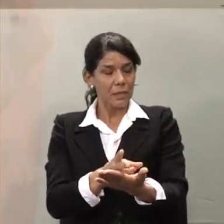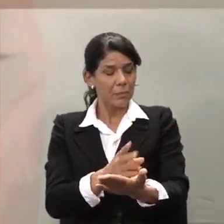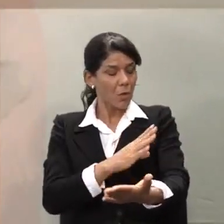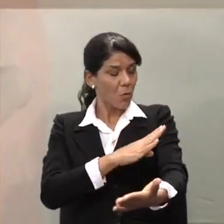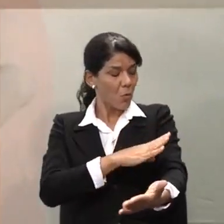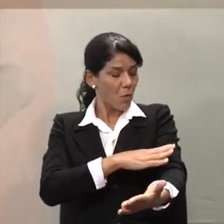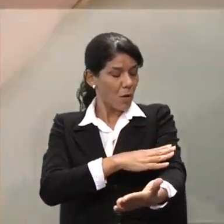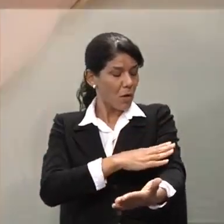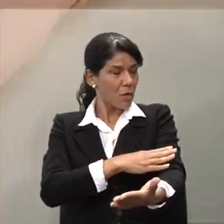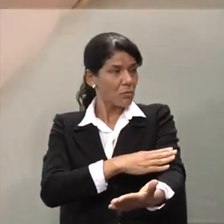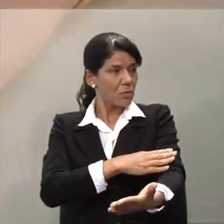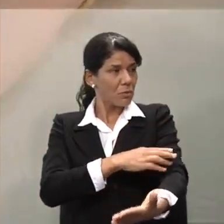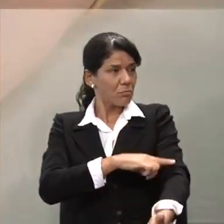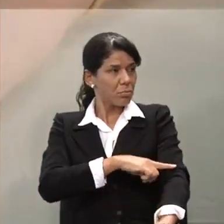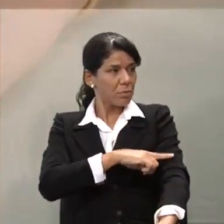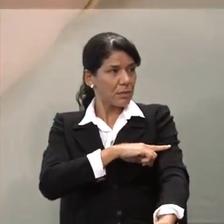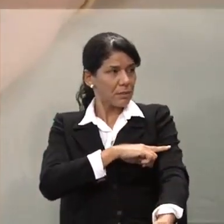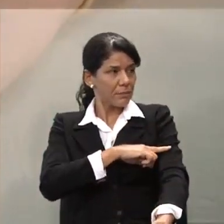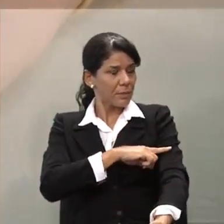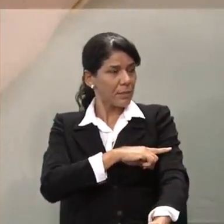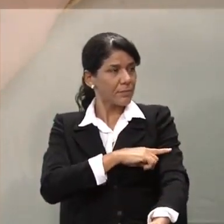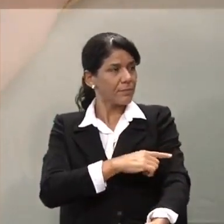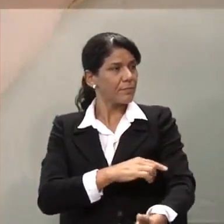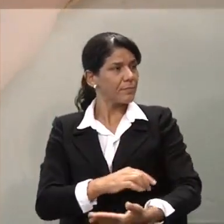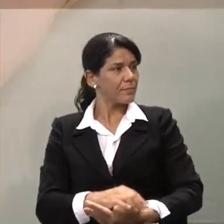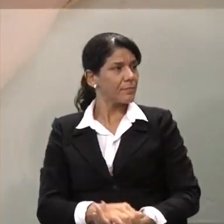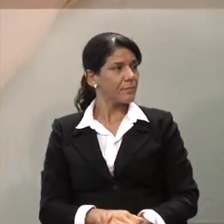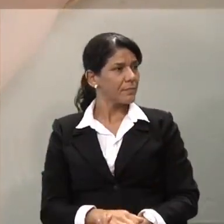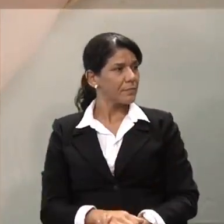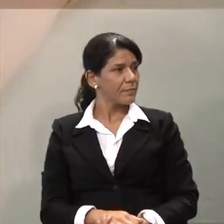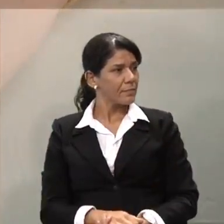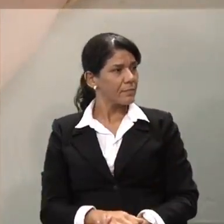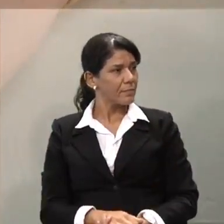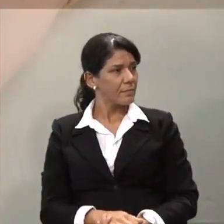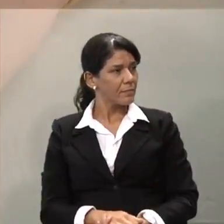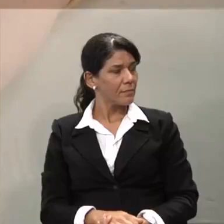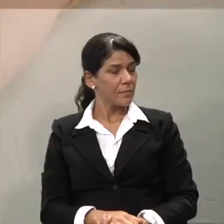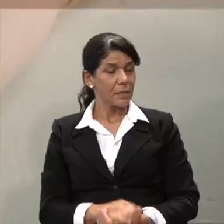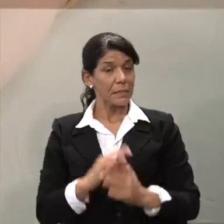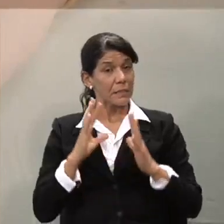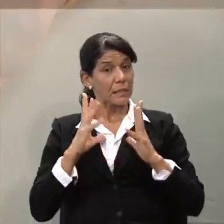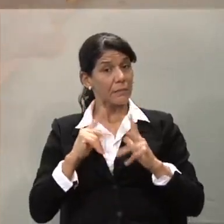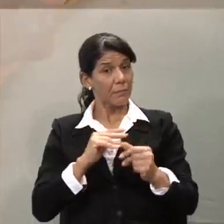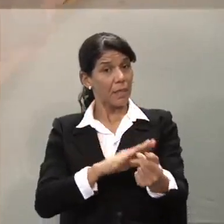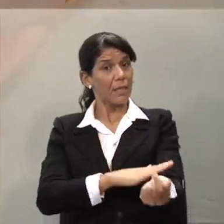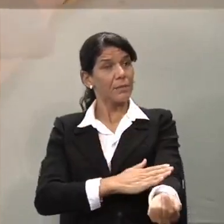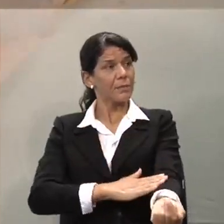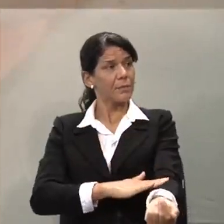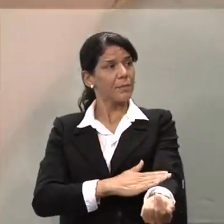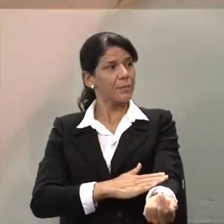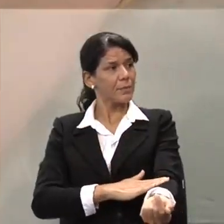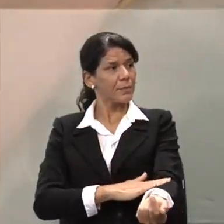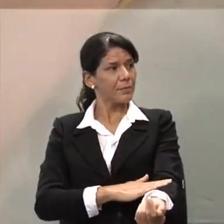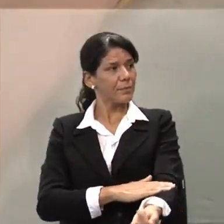dedos acima do local, realizar a asepsia do local.